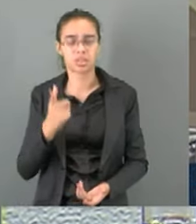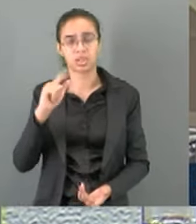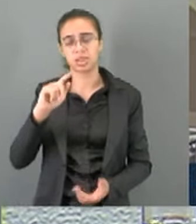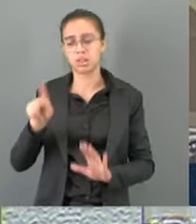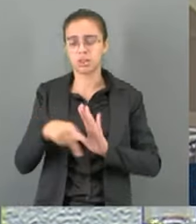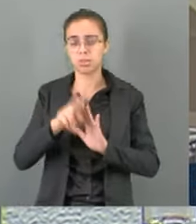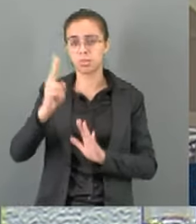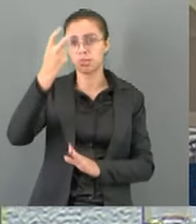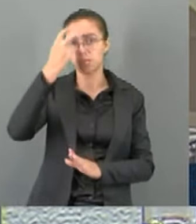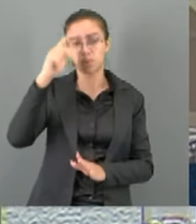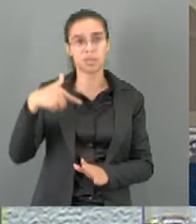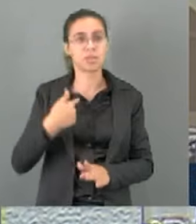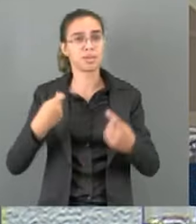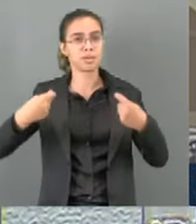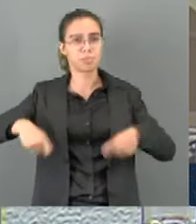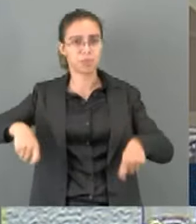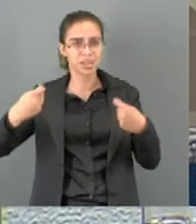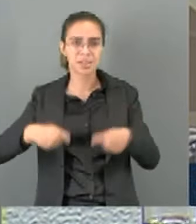que aperfeiçoar.